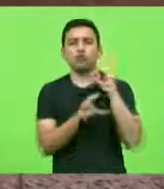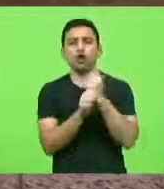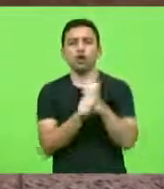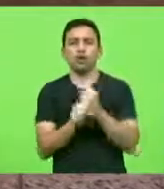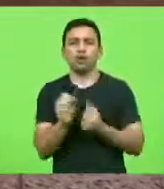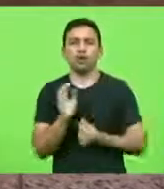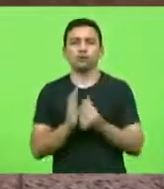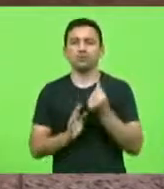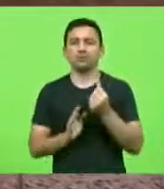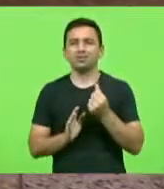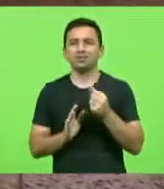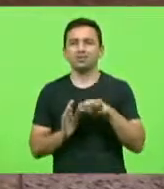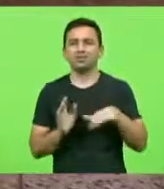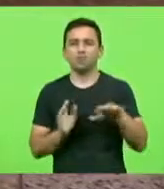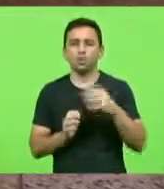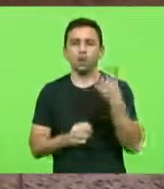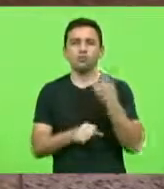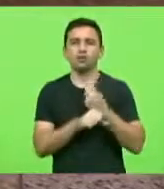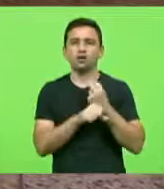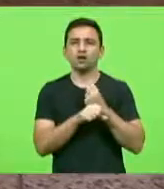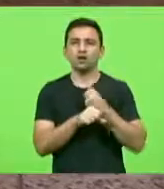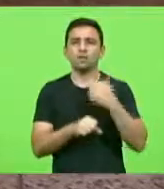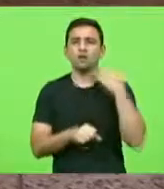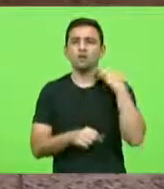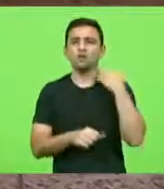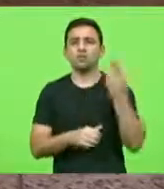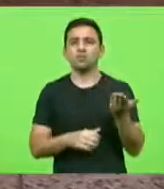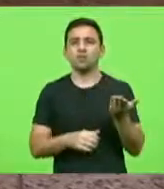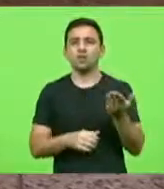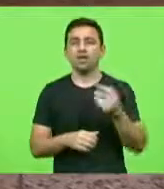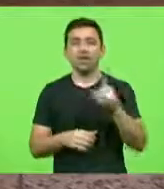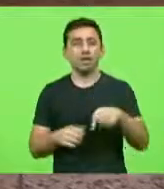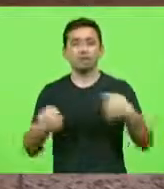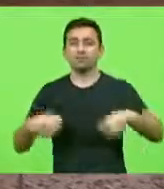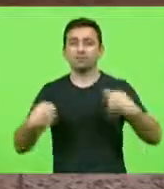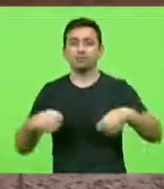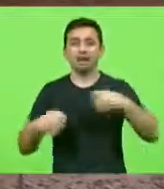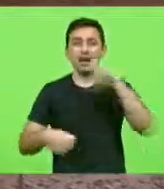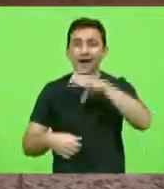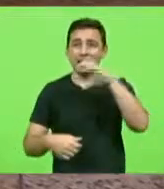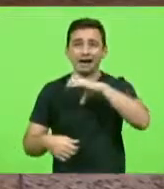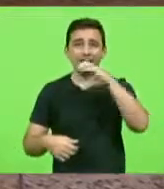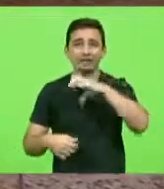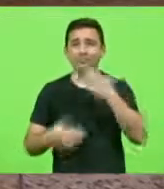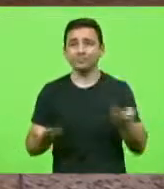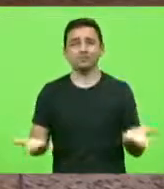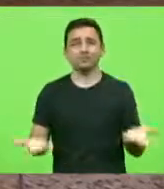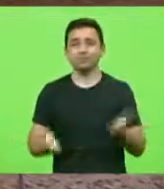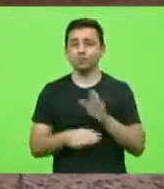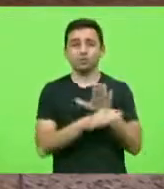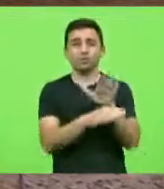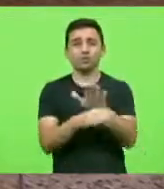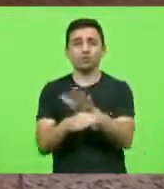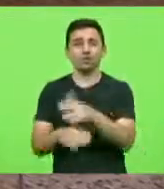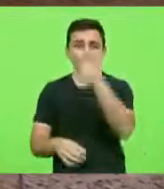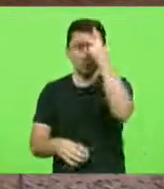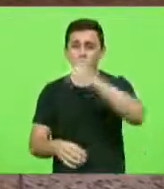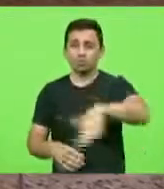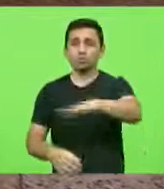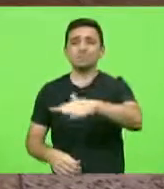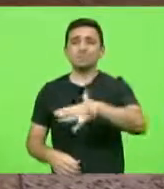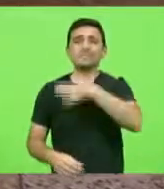de 4 anos de um banco. O orçamento é para ontem, o recurso é para ontem. O cara está